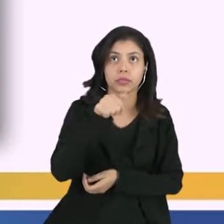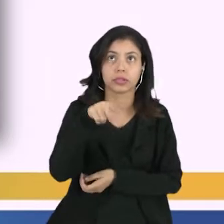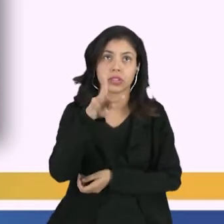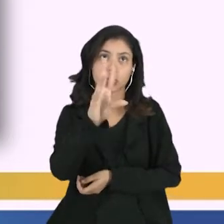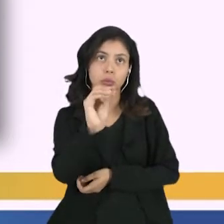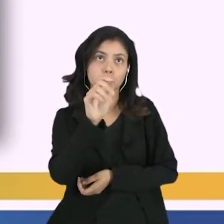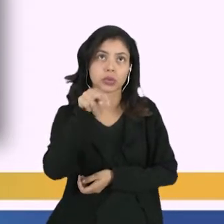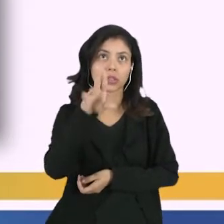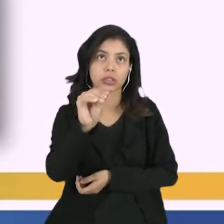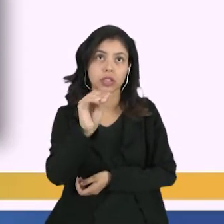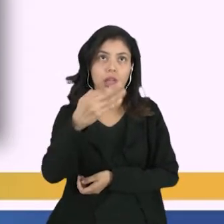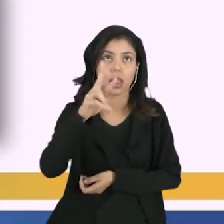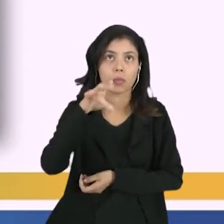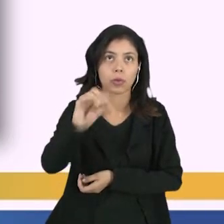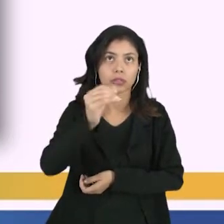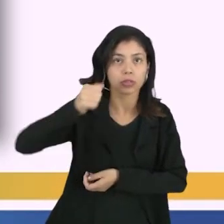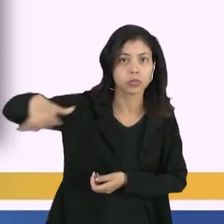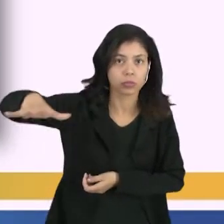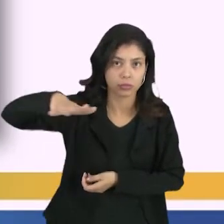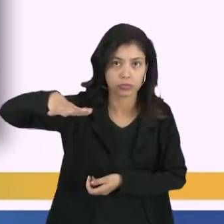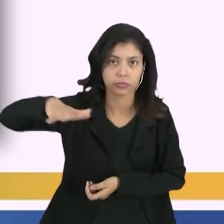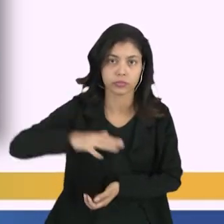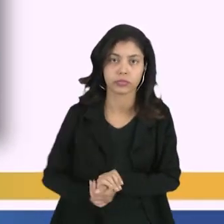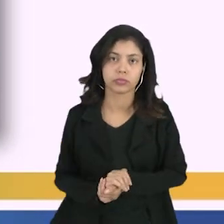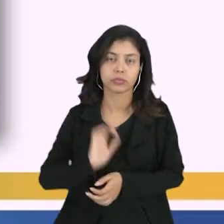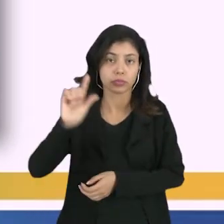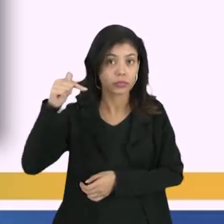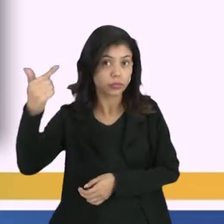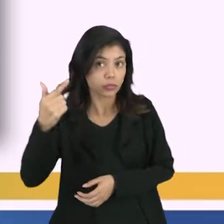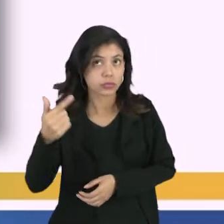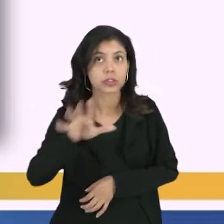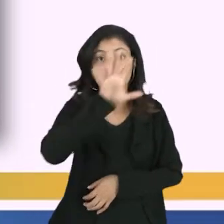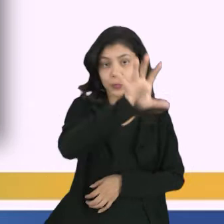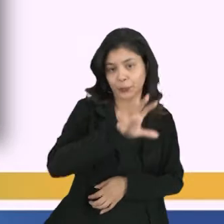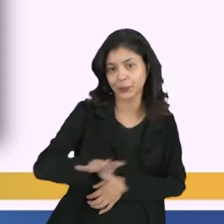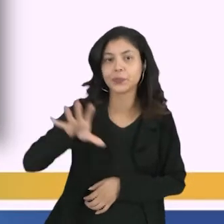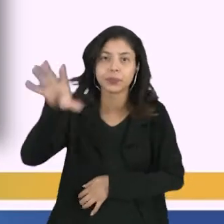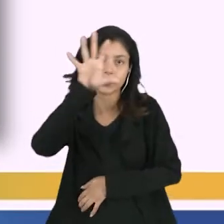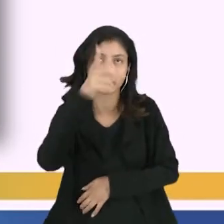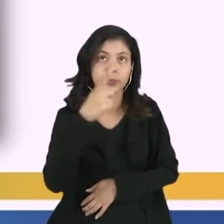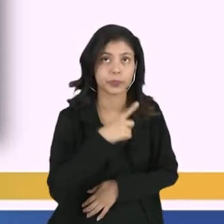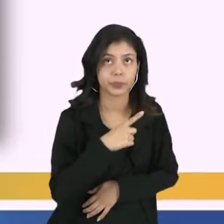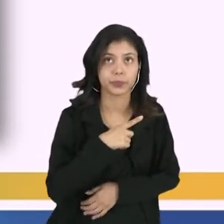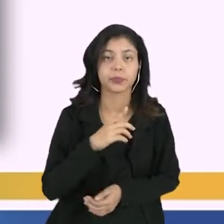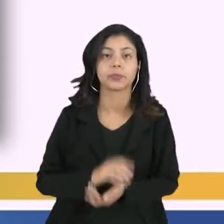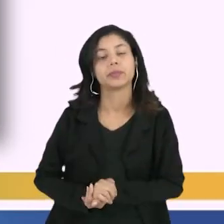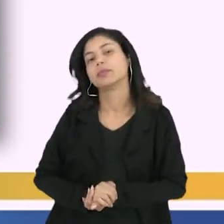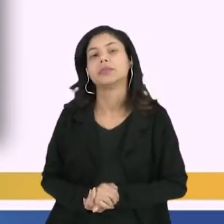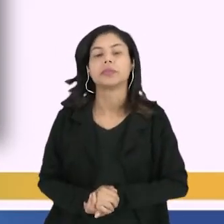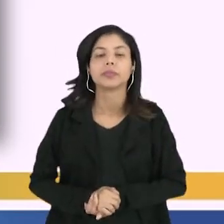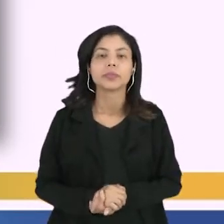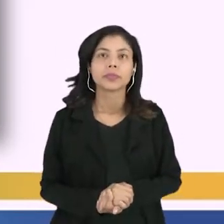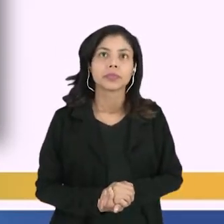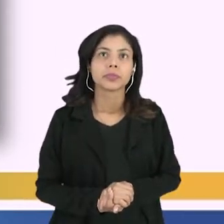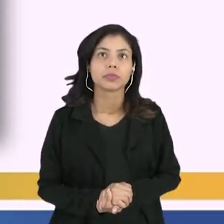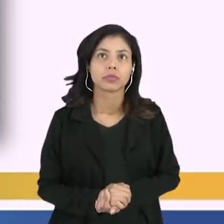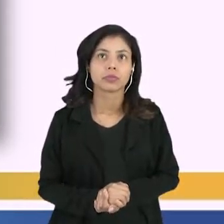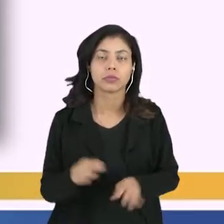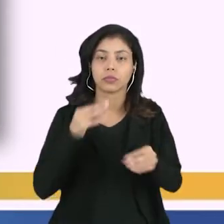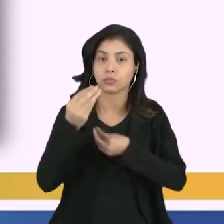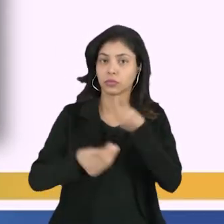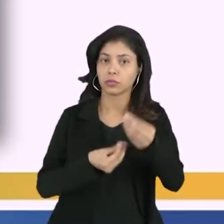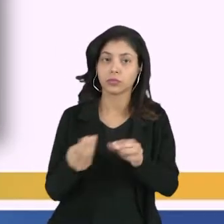André da Borda do Campo, né? Então, ali no nosso mapinha, a gente tem aí essa expedição